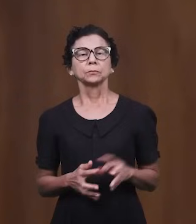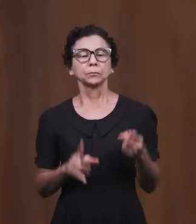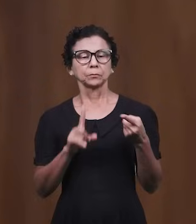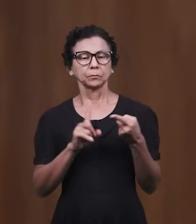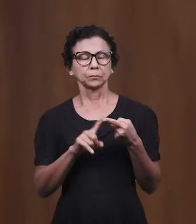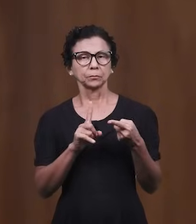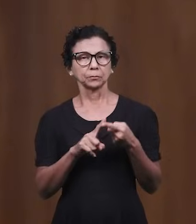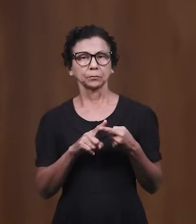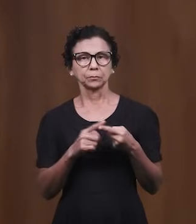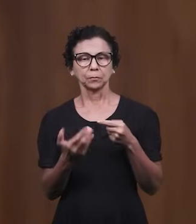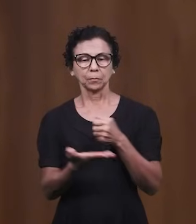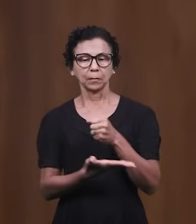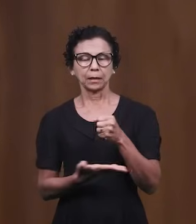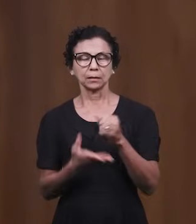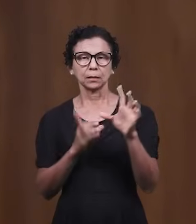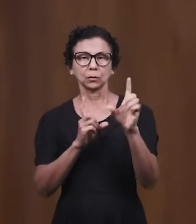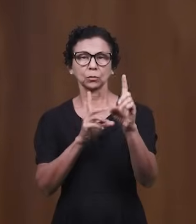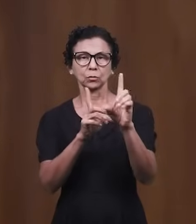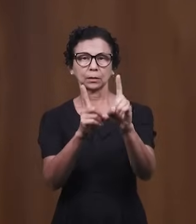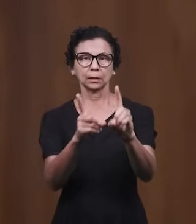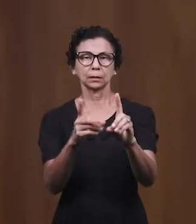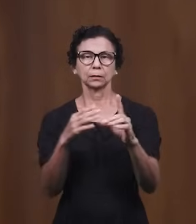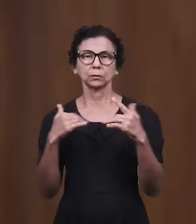a doutrina de corpo. É algo que é